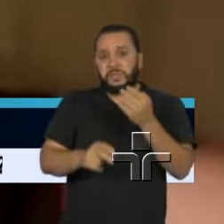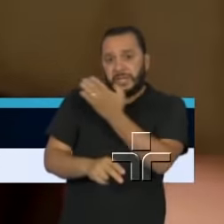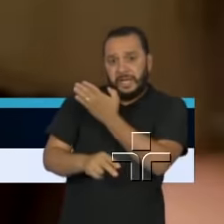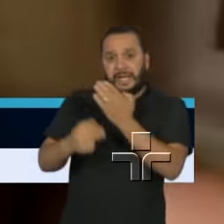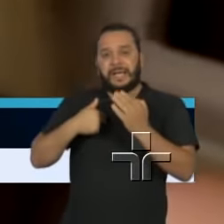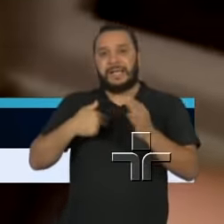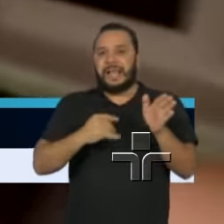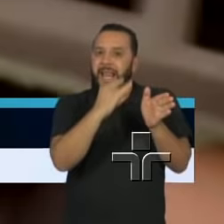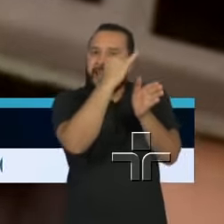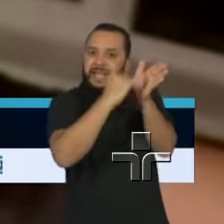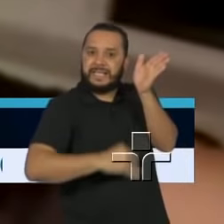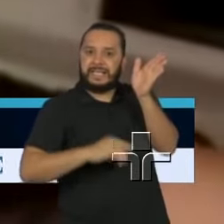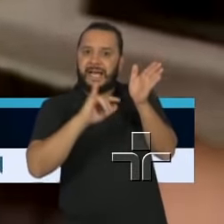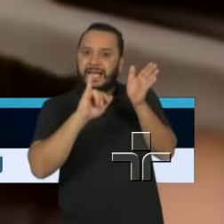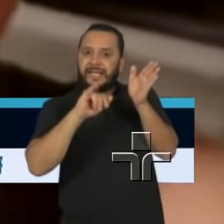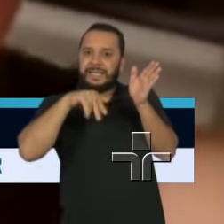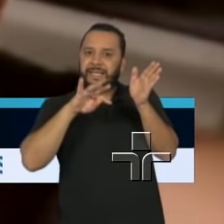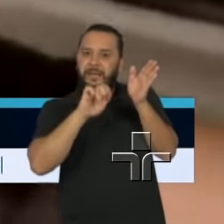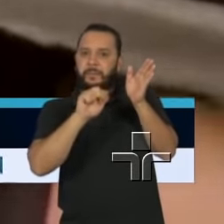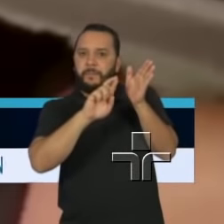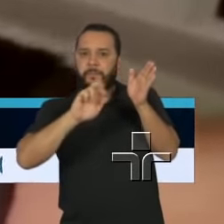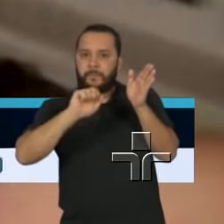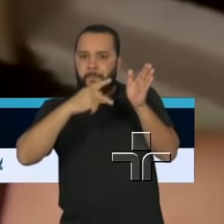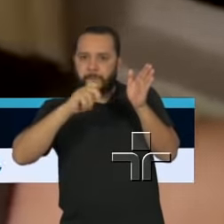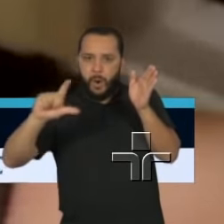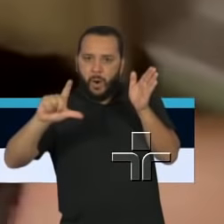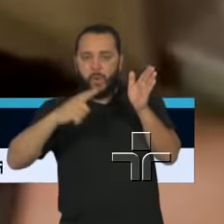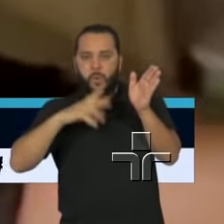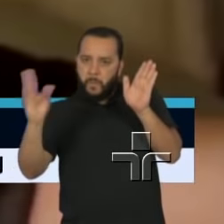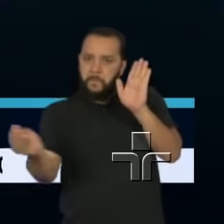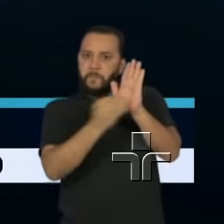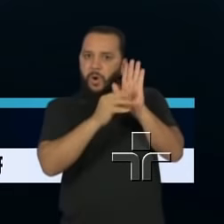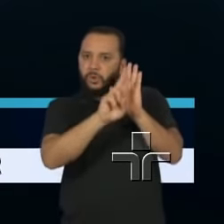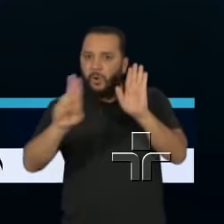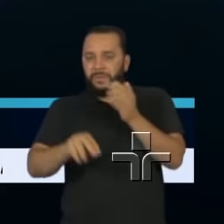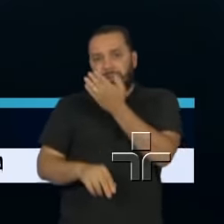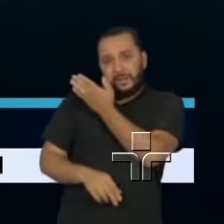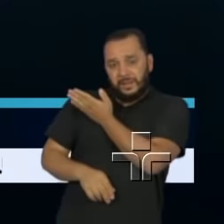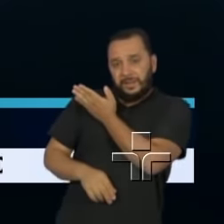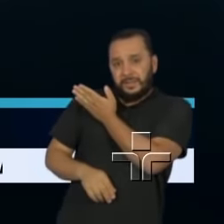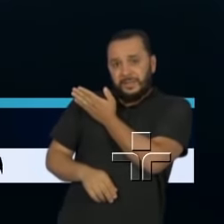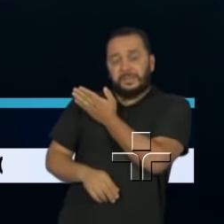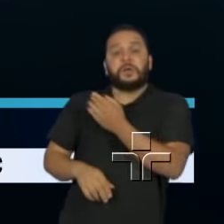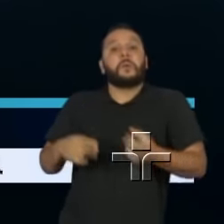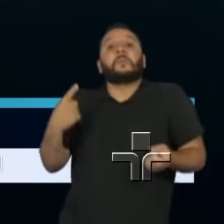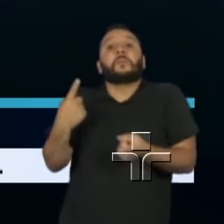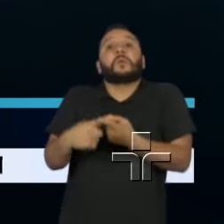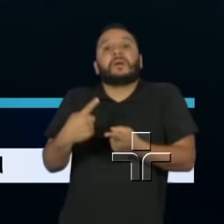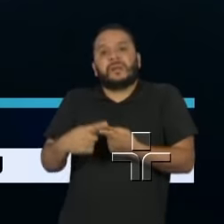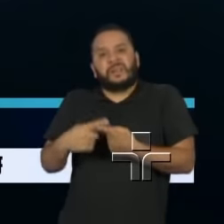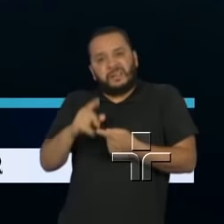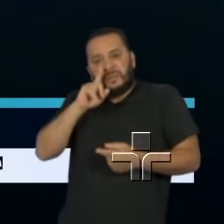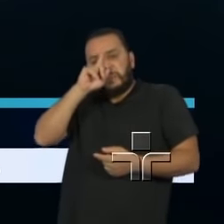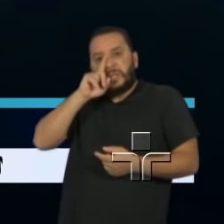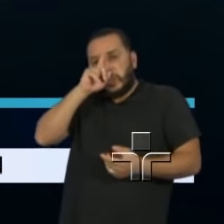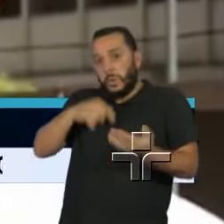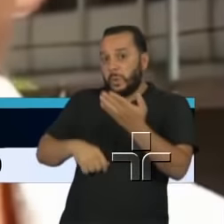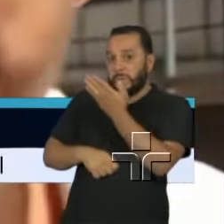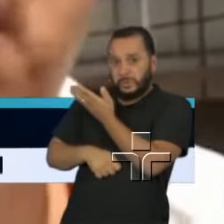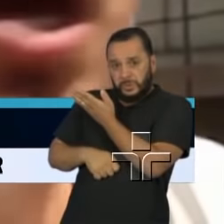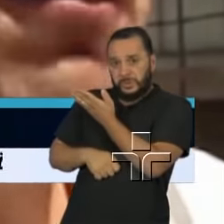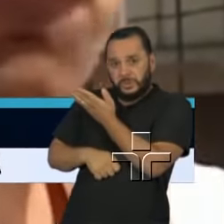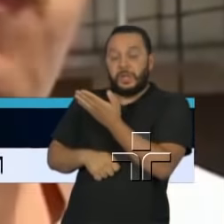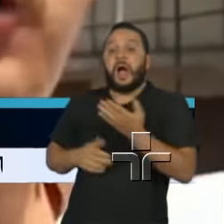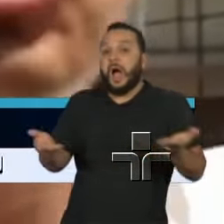Eduardo Fauzi Richard Serkisi foi incluído a pedido da Polícia Federal na lista de difusão vermelha da Interpol. Com isso,